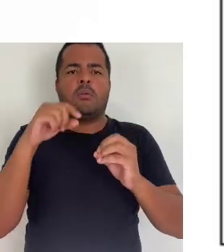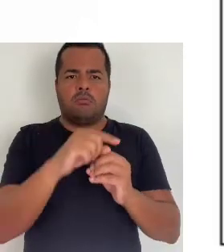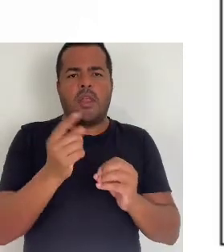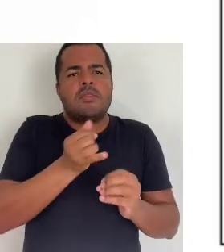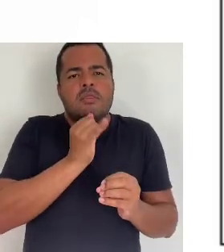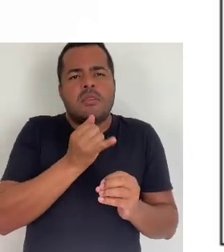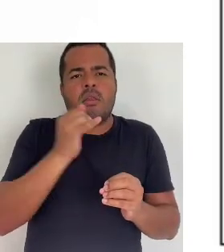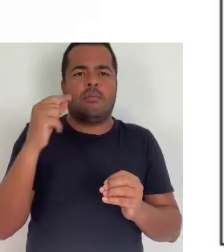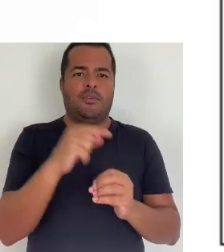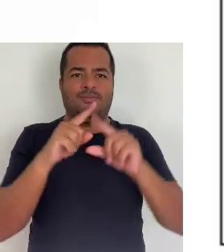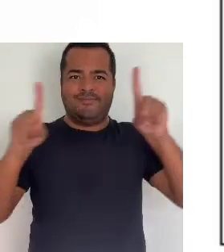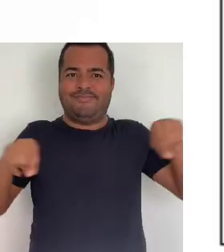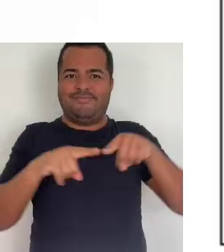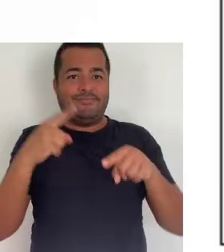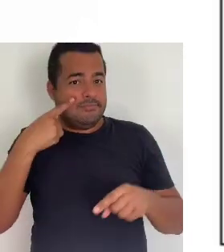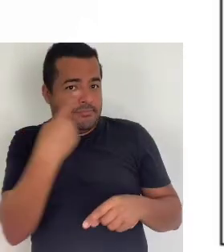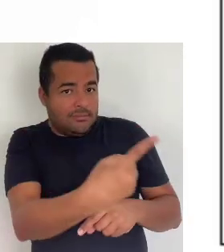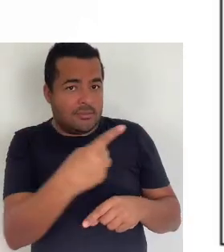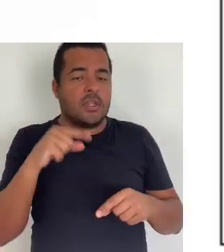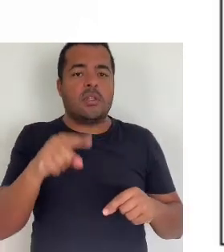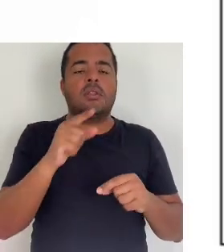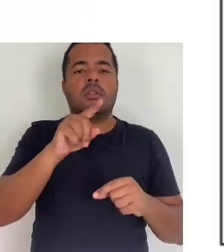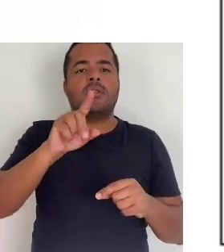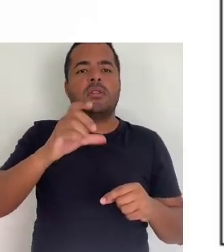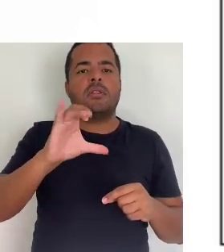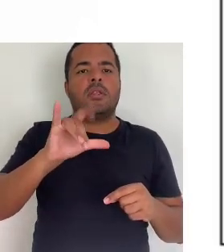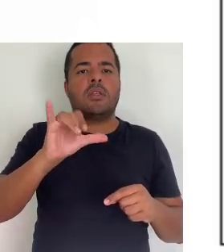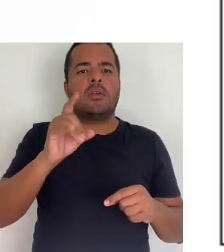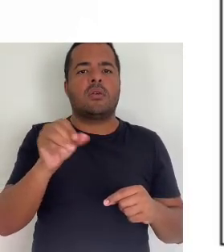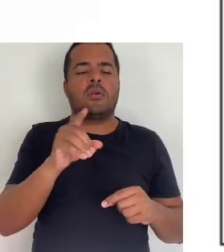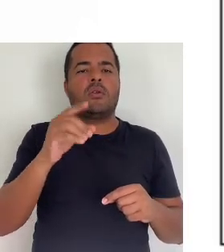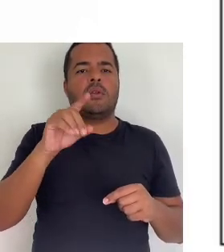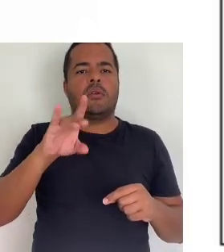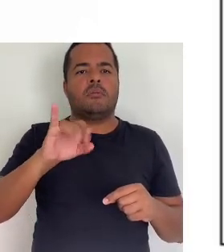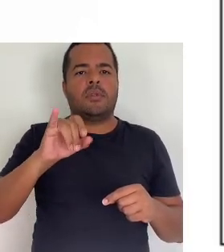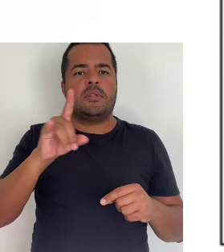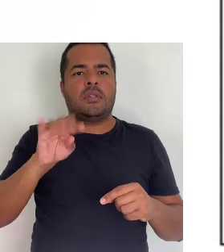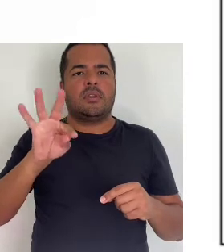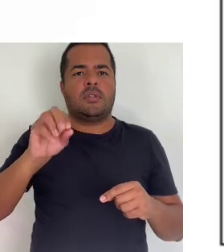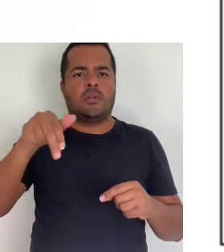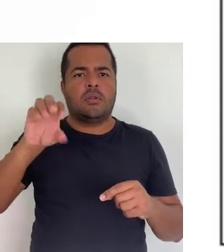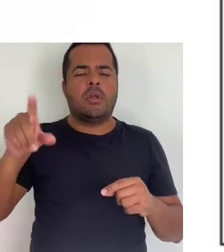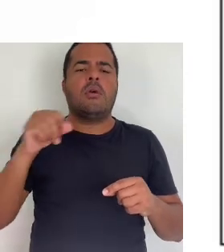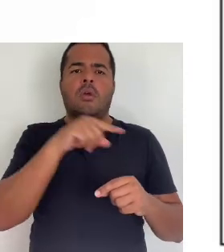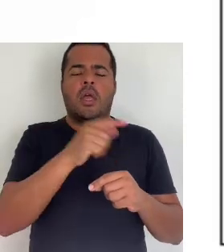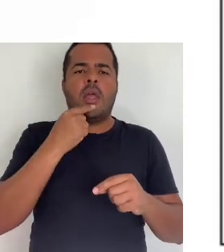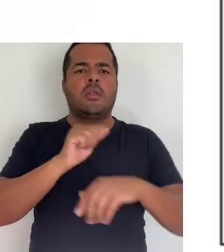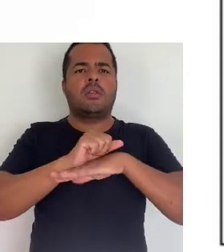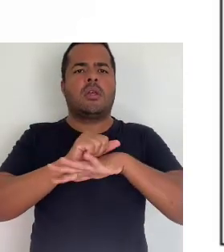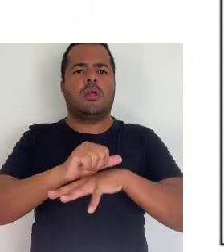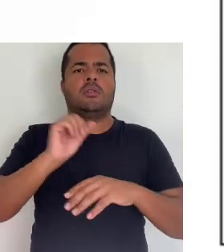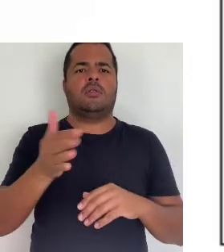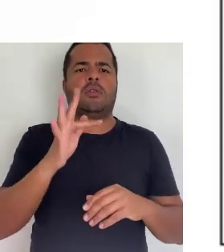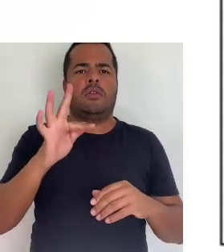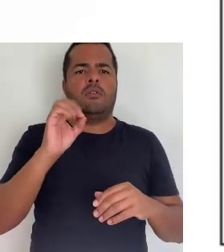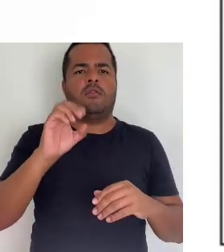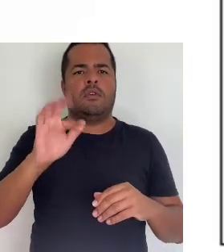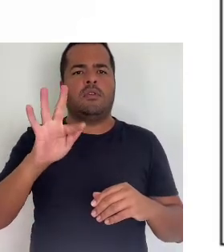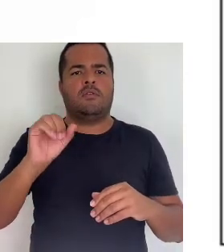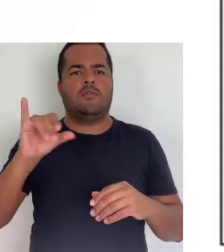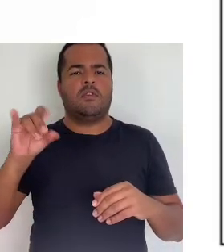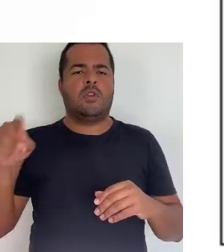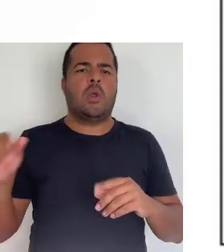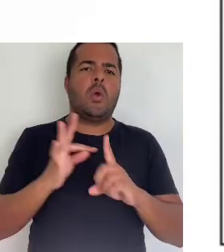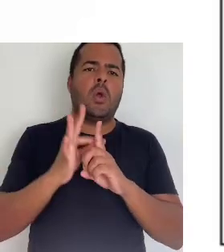de eliminação unimolecular, dando um exemplo aqui nessa reação do ciclohexanol em ácido